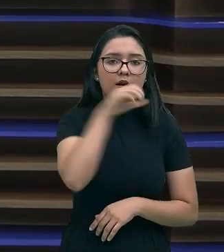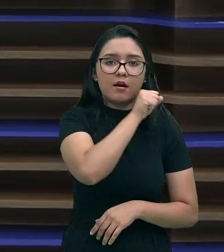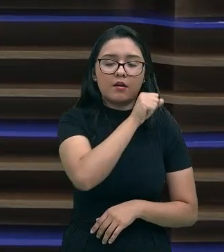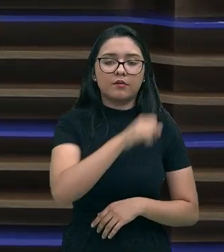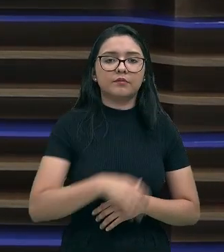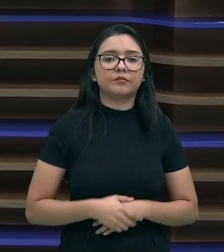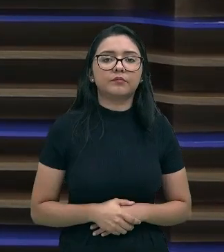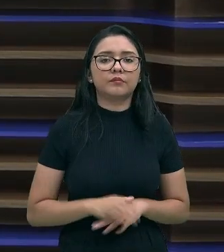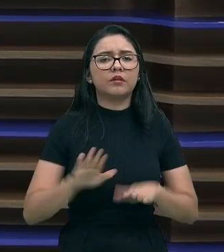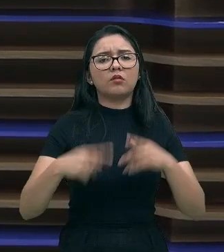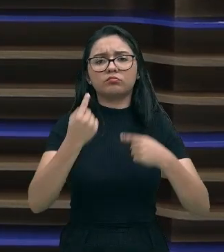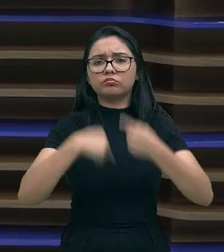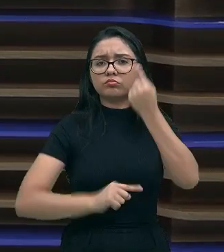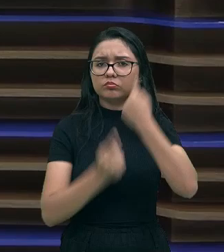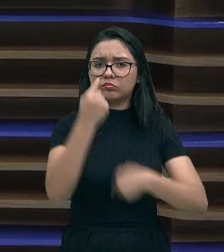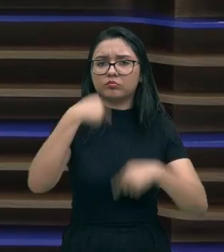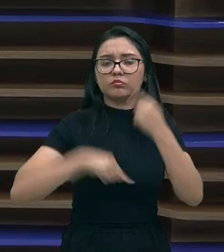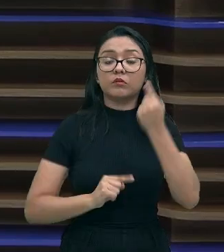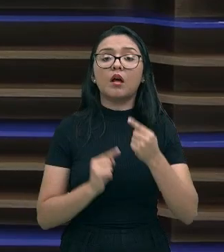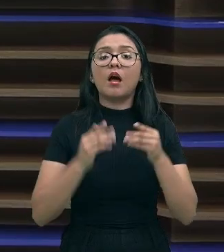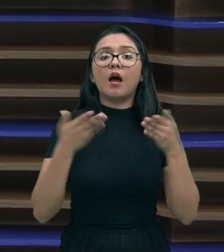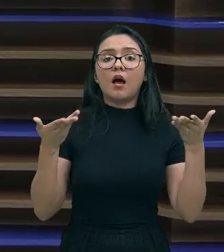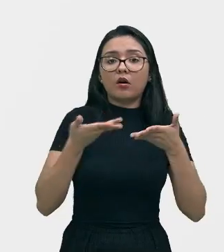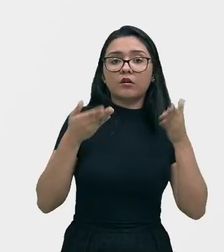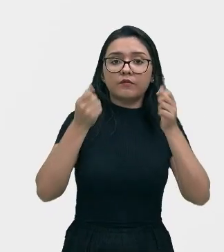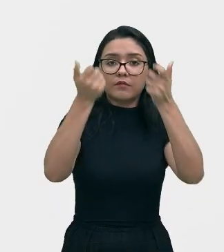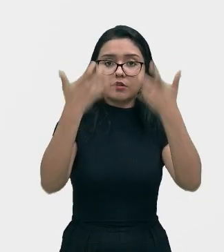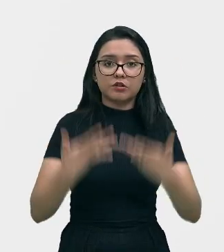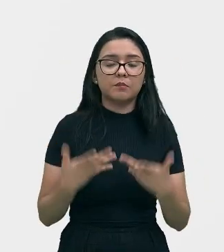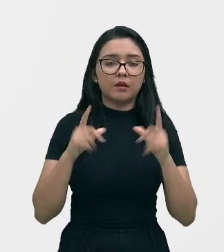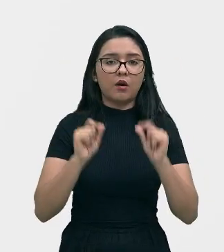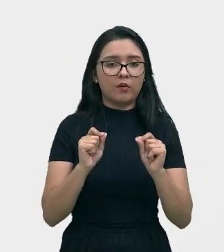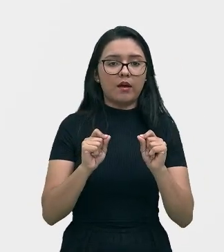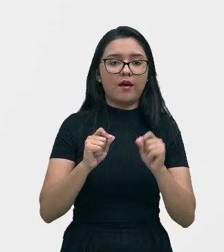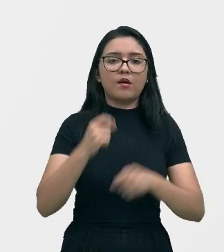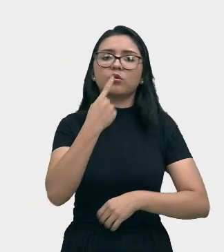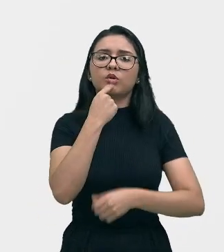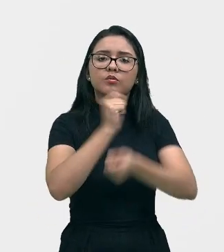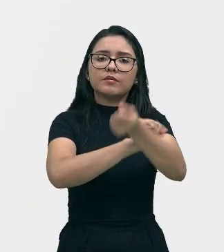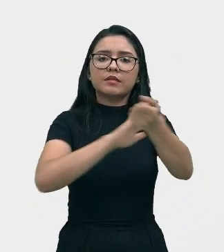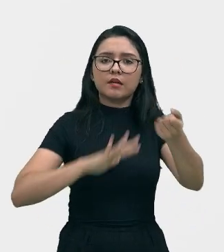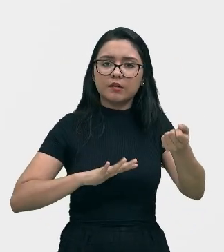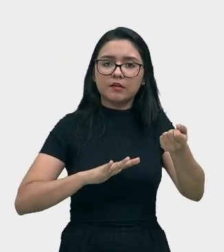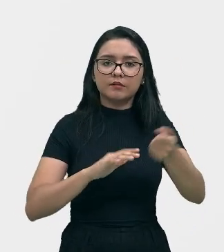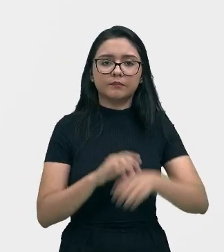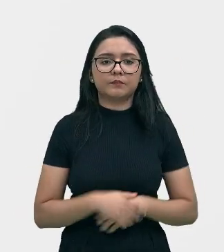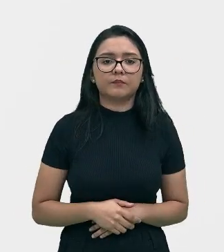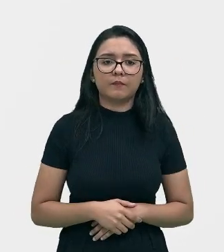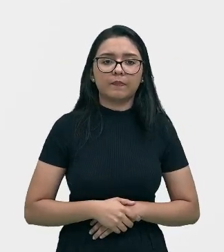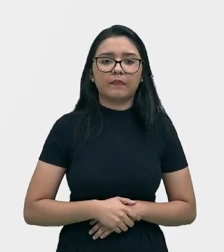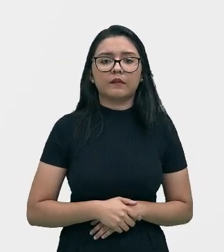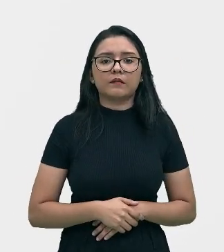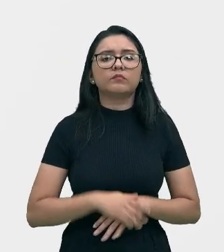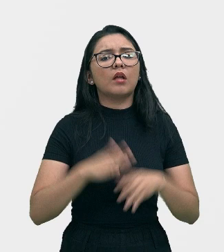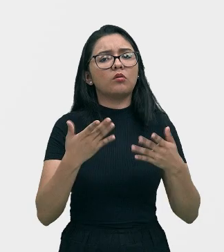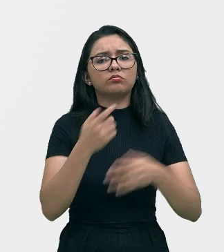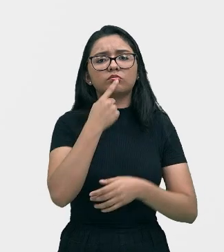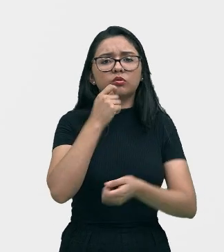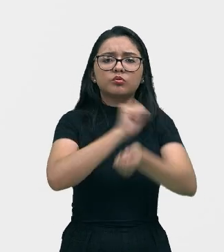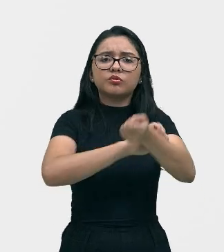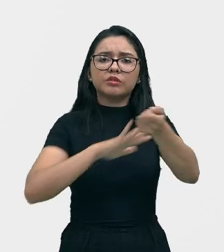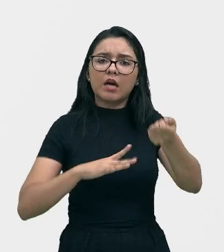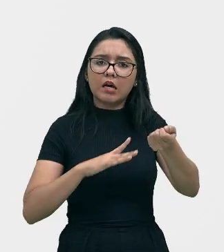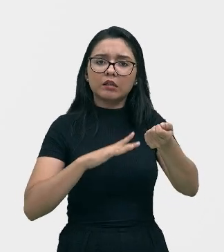dessa circulação, a gente vai falar agora mais especificamente do sangue. O sangue, ele é um tecido líquido, ele é